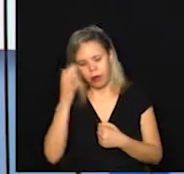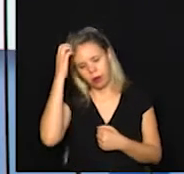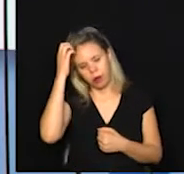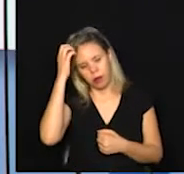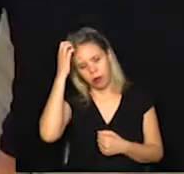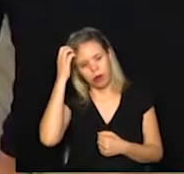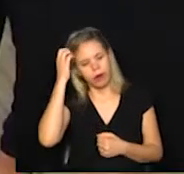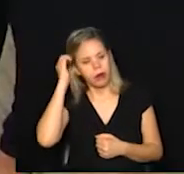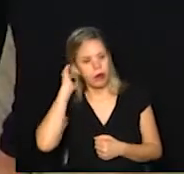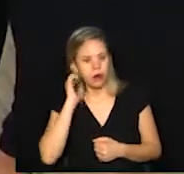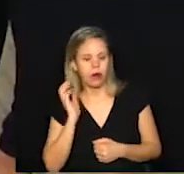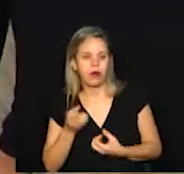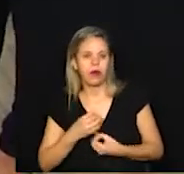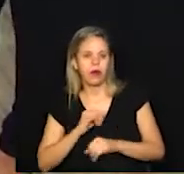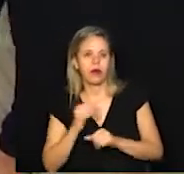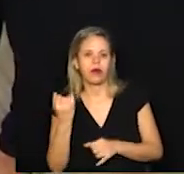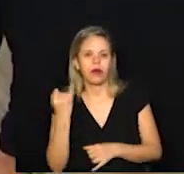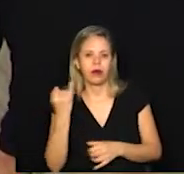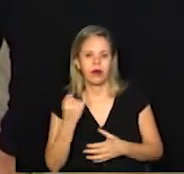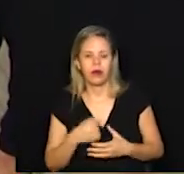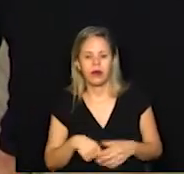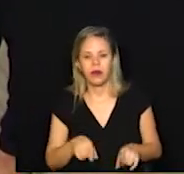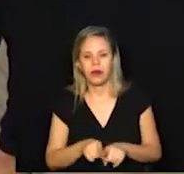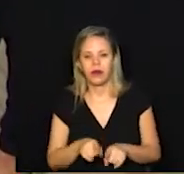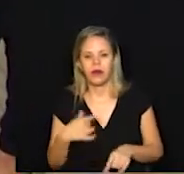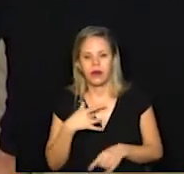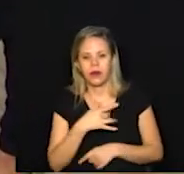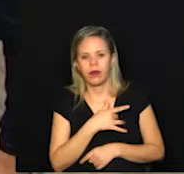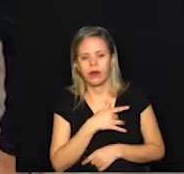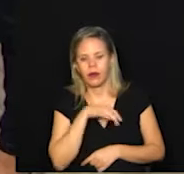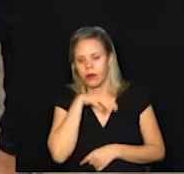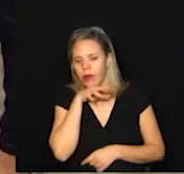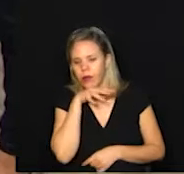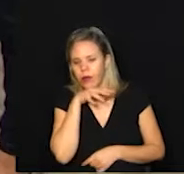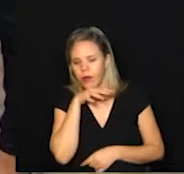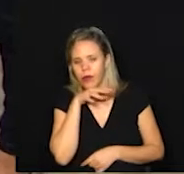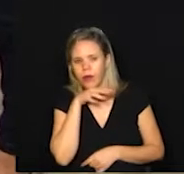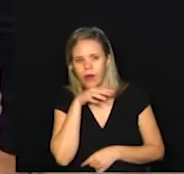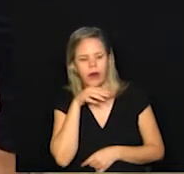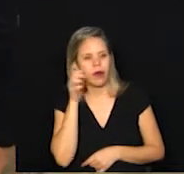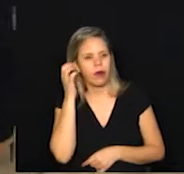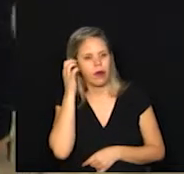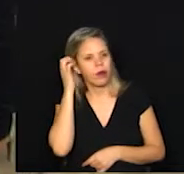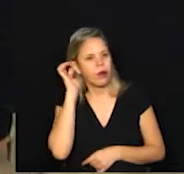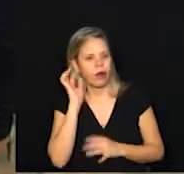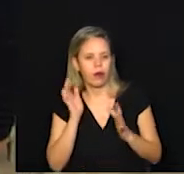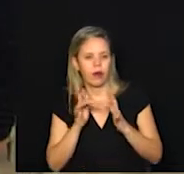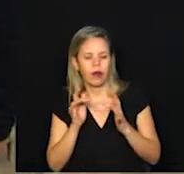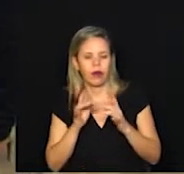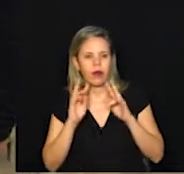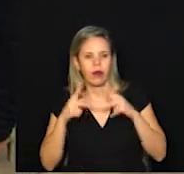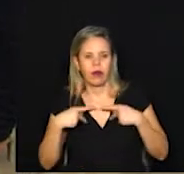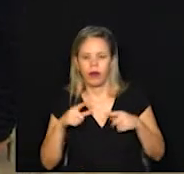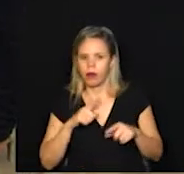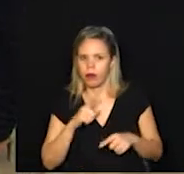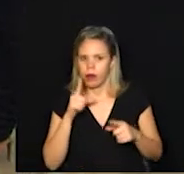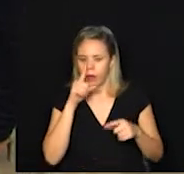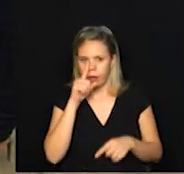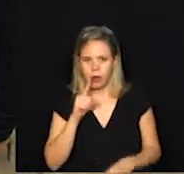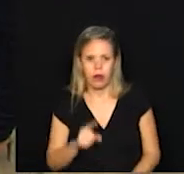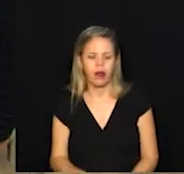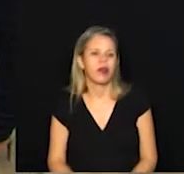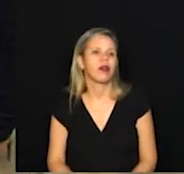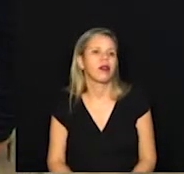aglomeração. Informação importante também para a saúde dos animais, e este contato com o ser humano também é algo muito